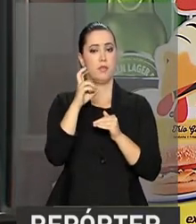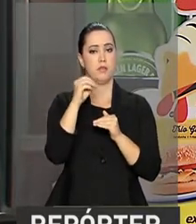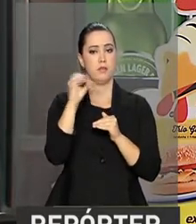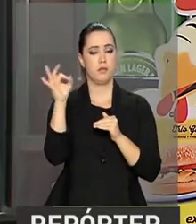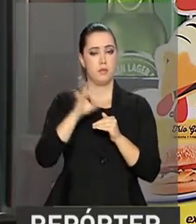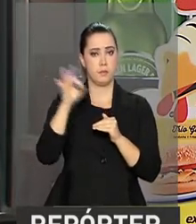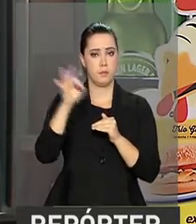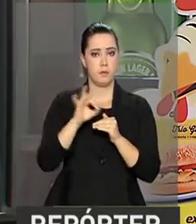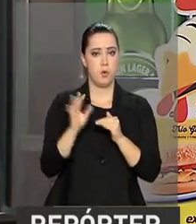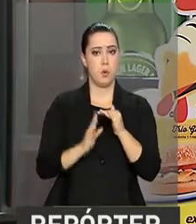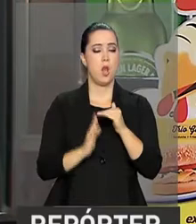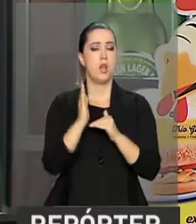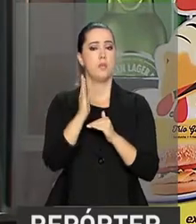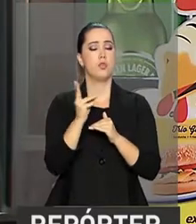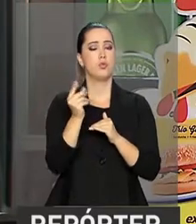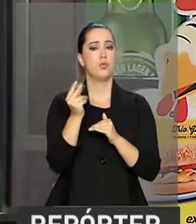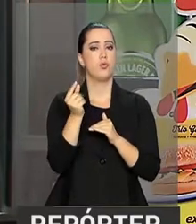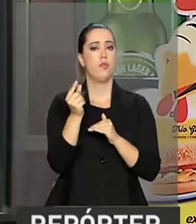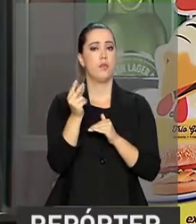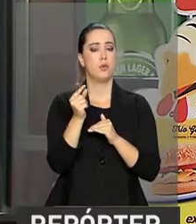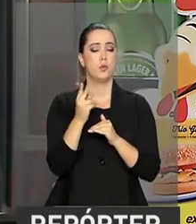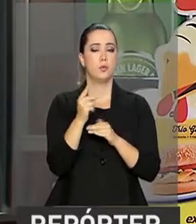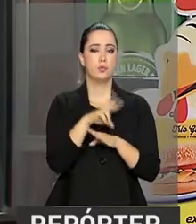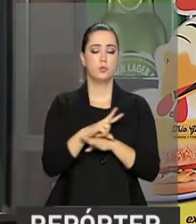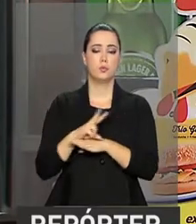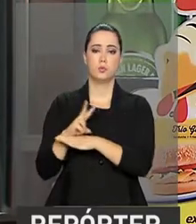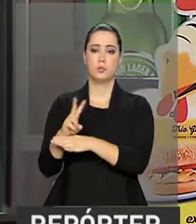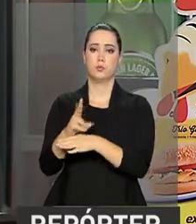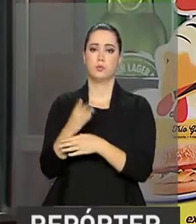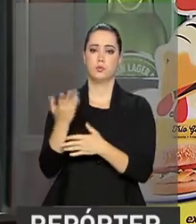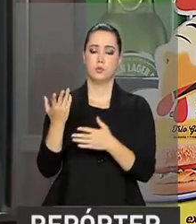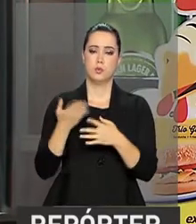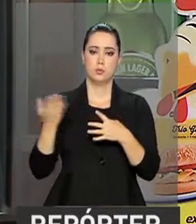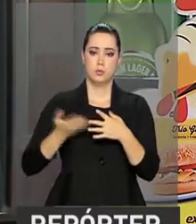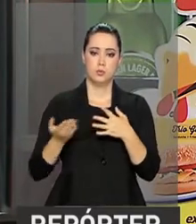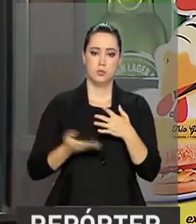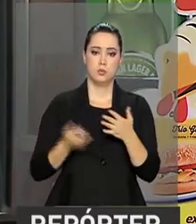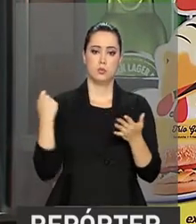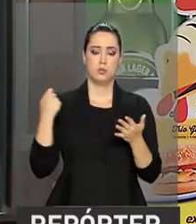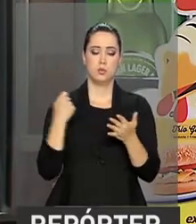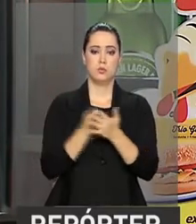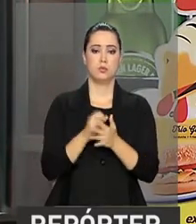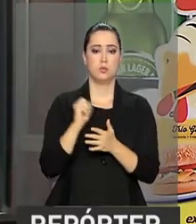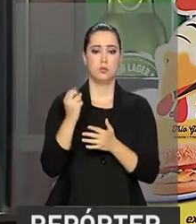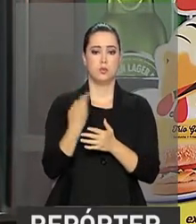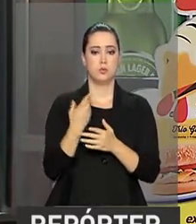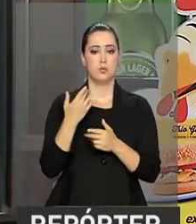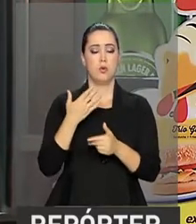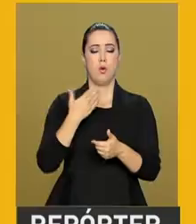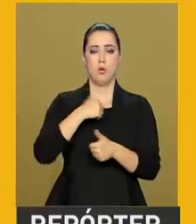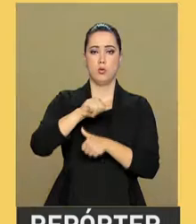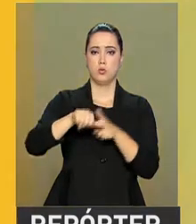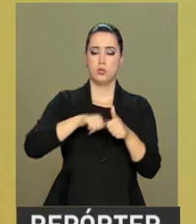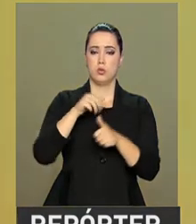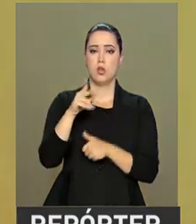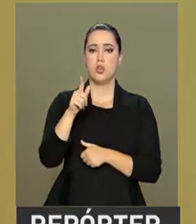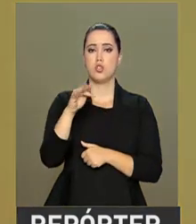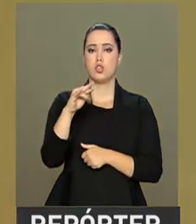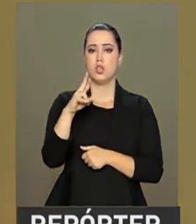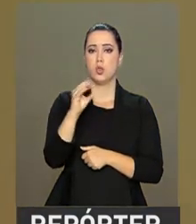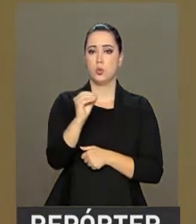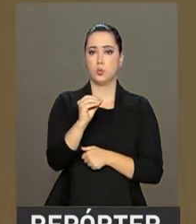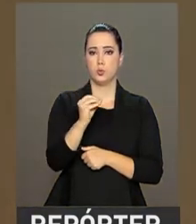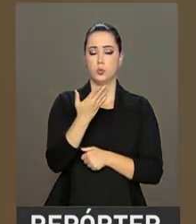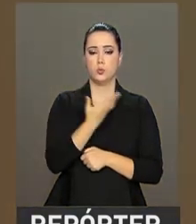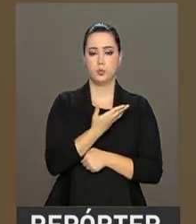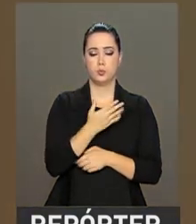o limite do valor de financiamentos em operações de custeio ou de capital de giro para micro